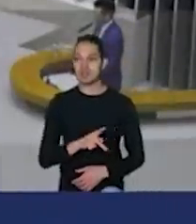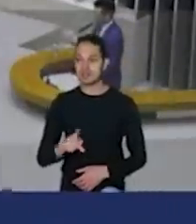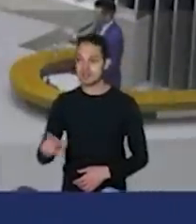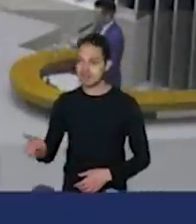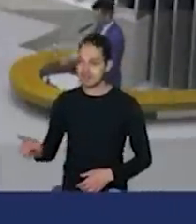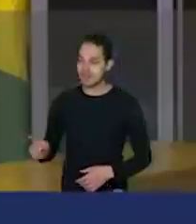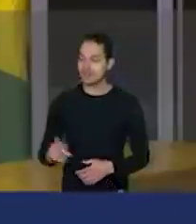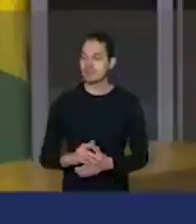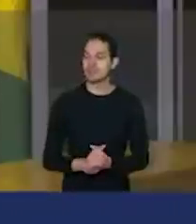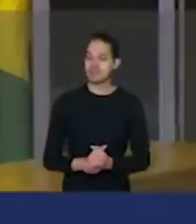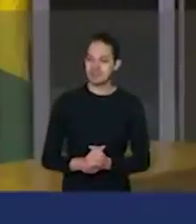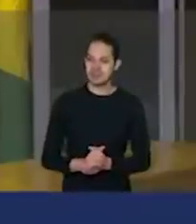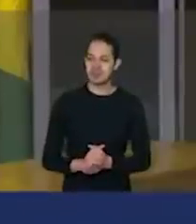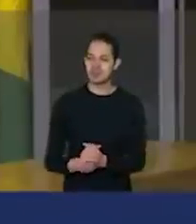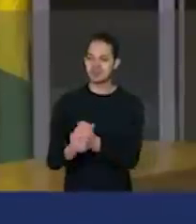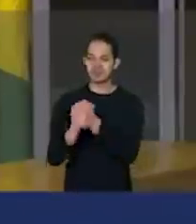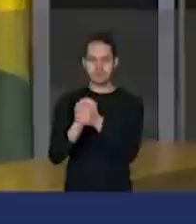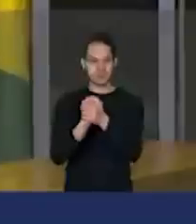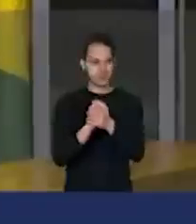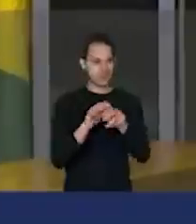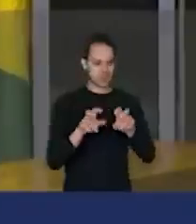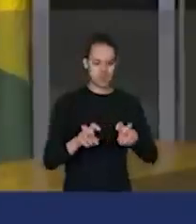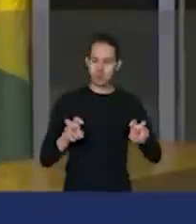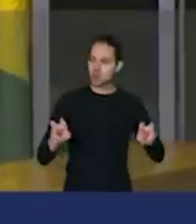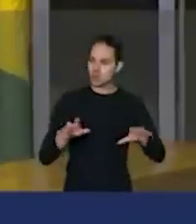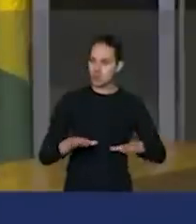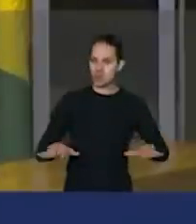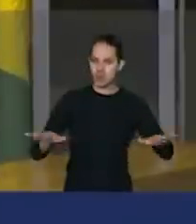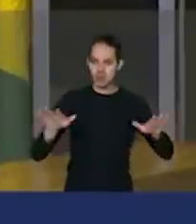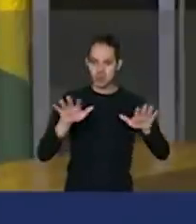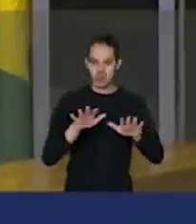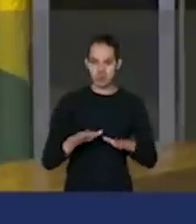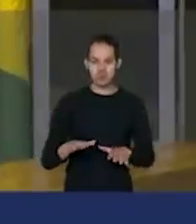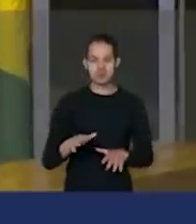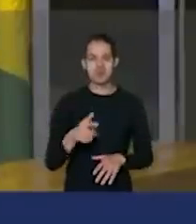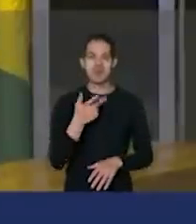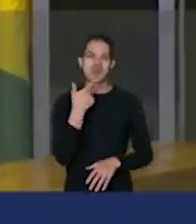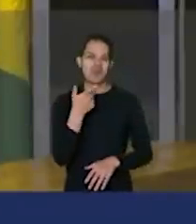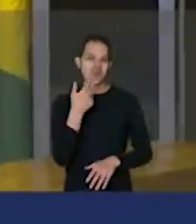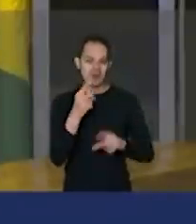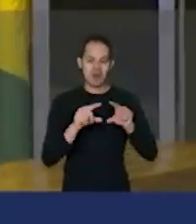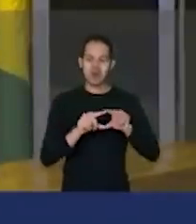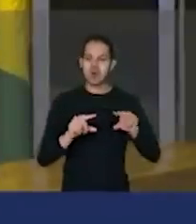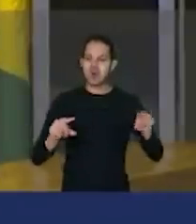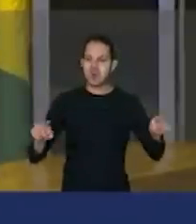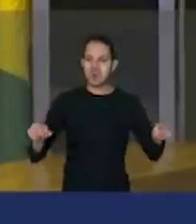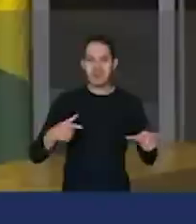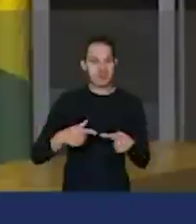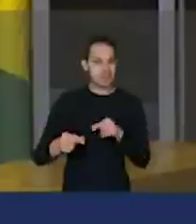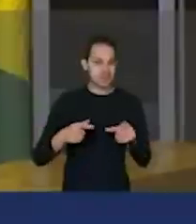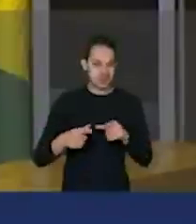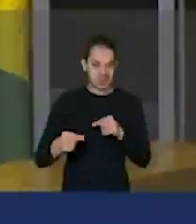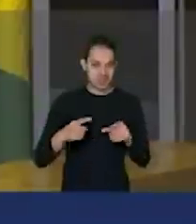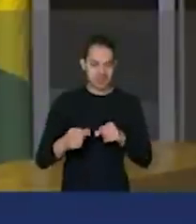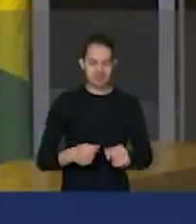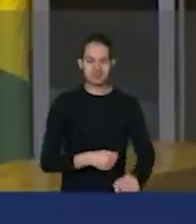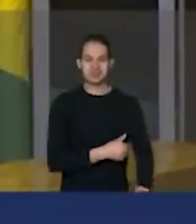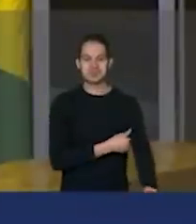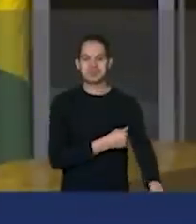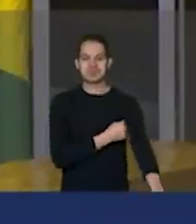nishimori na figura de quem cumprimenta o resto da mesa o raio gozaimasu minna-san dos treinar um pouco ainda nihongou